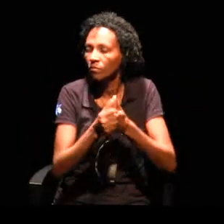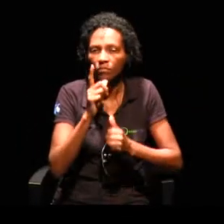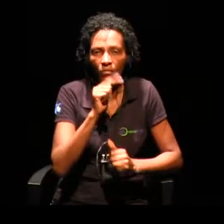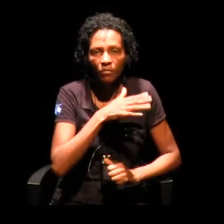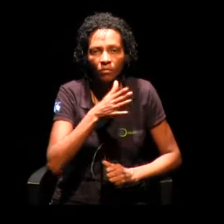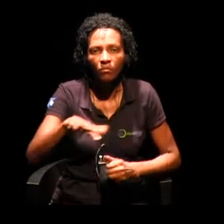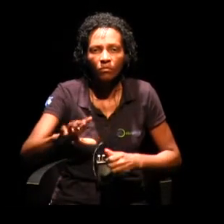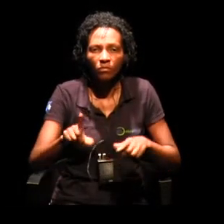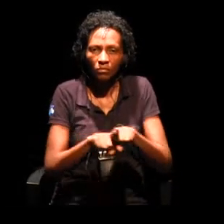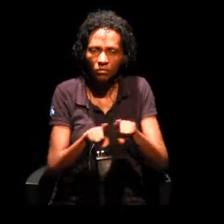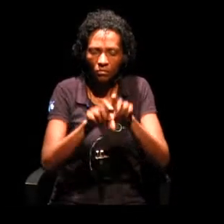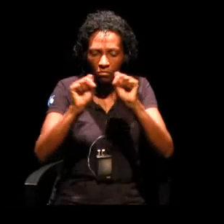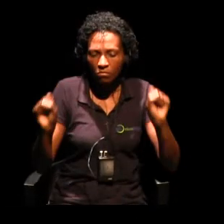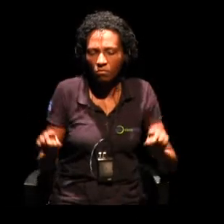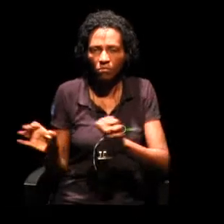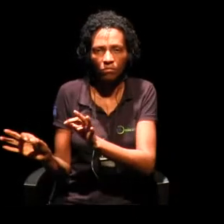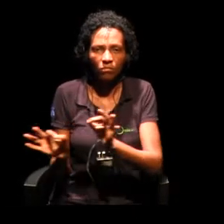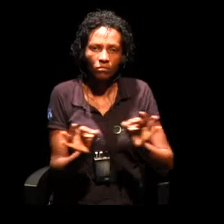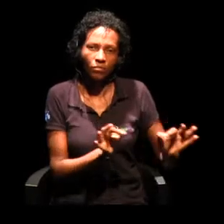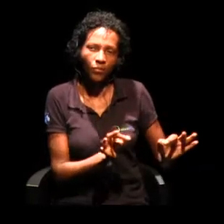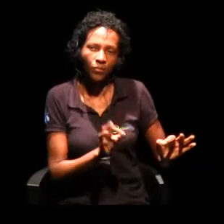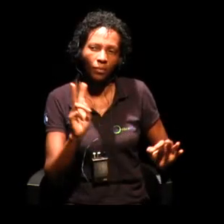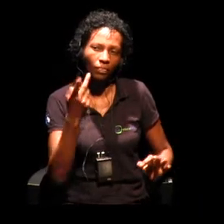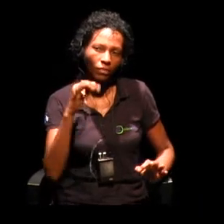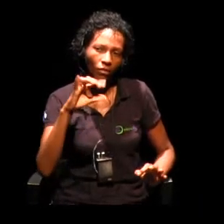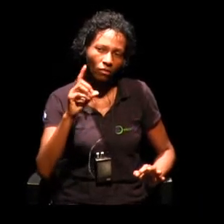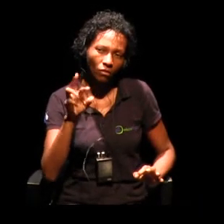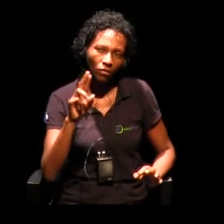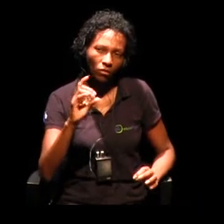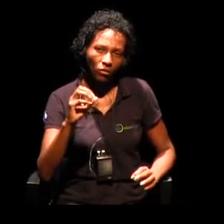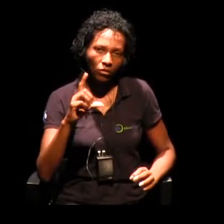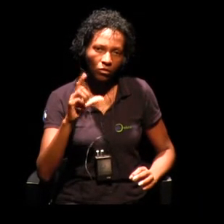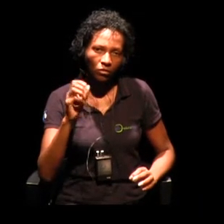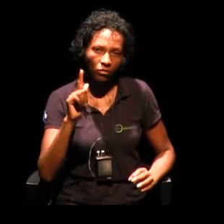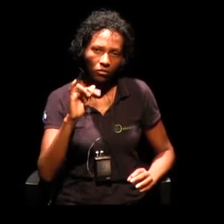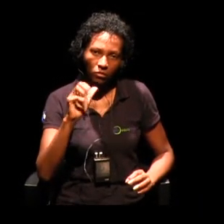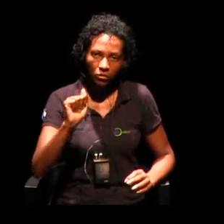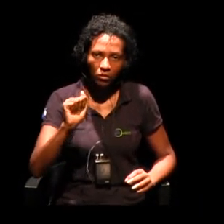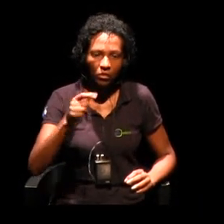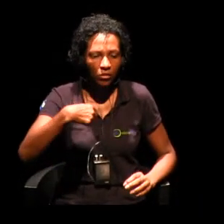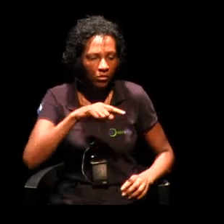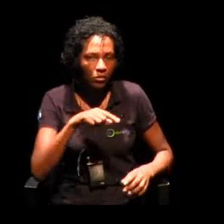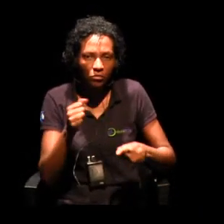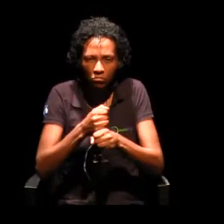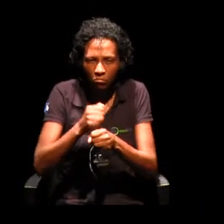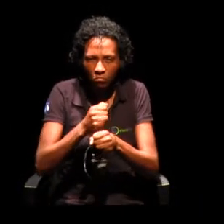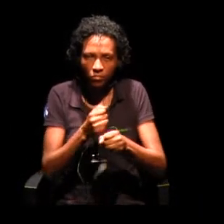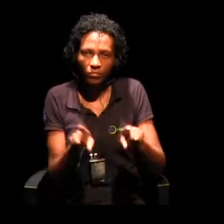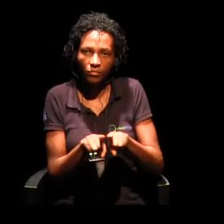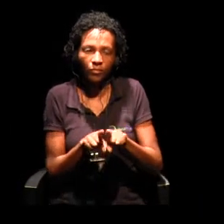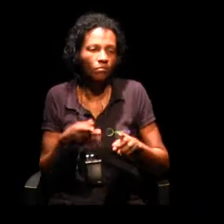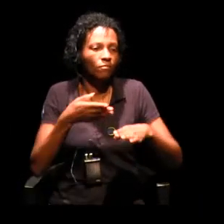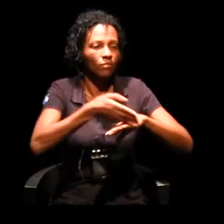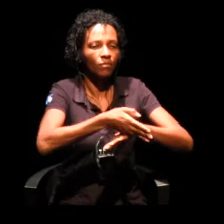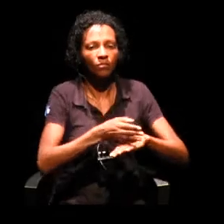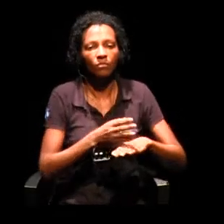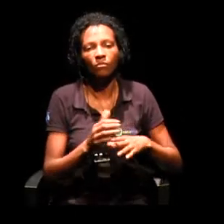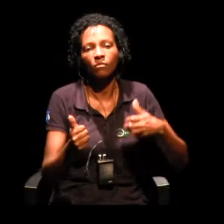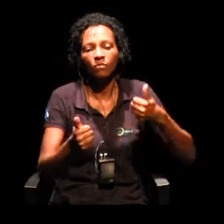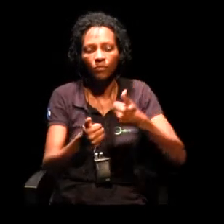ao passeio em frente da água. Também temos um sistema contínuo de hidrologia e, para isso, construímos também